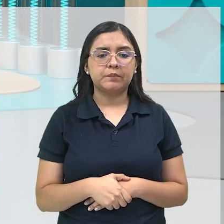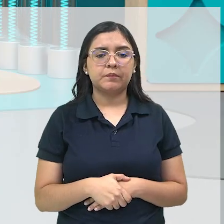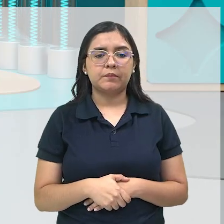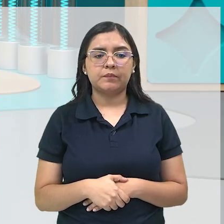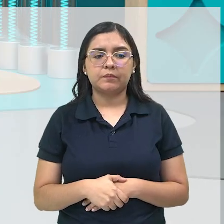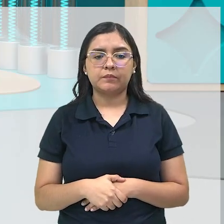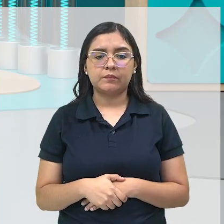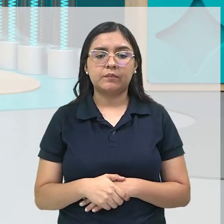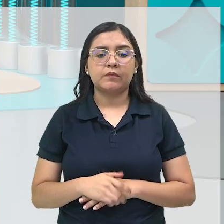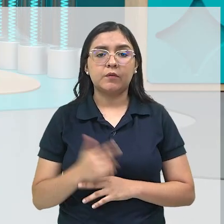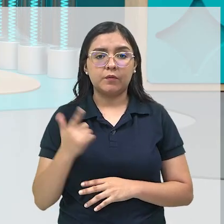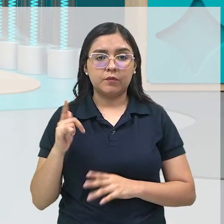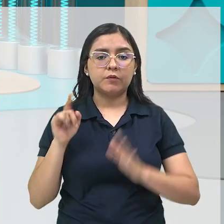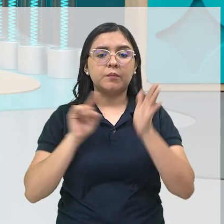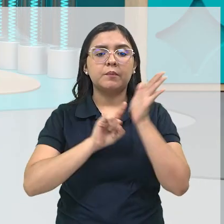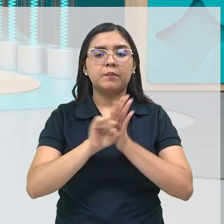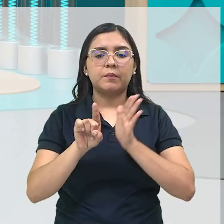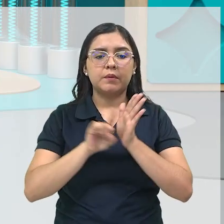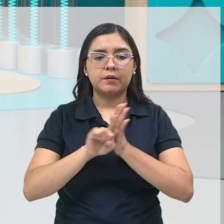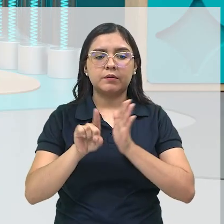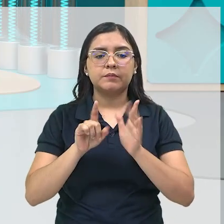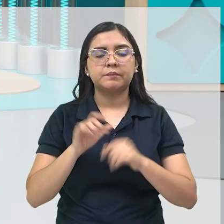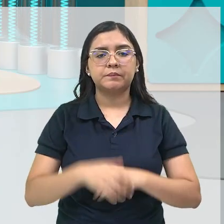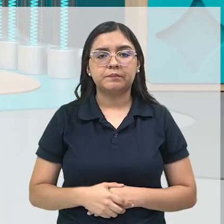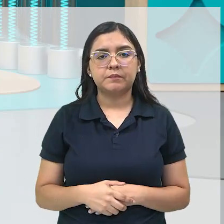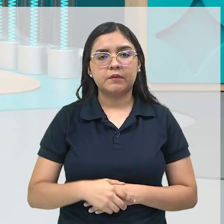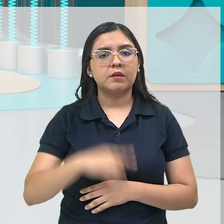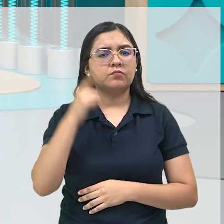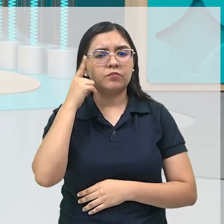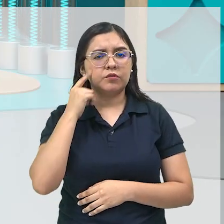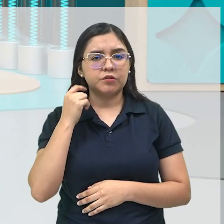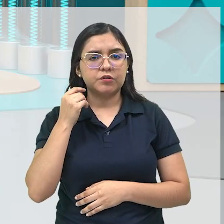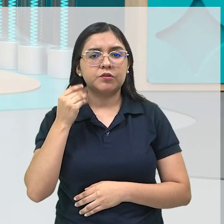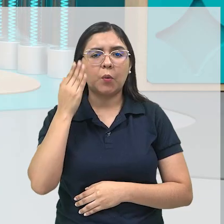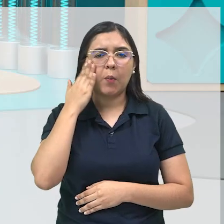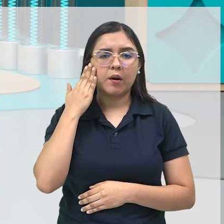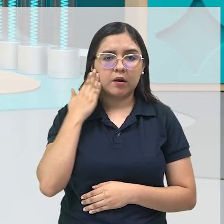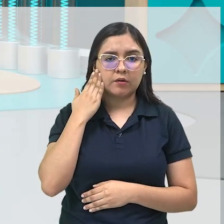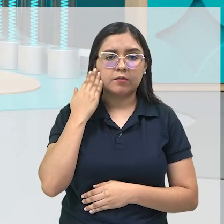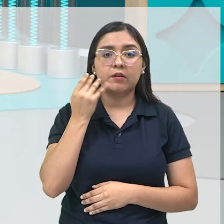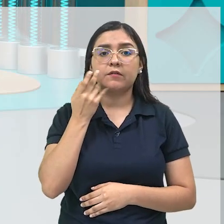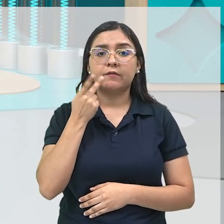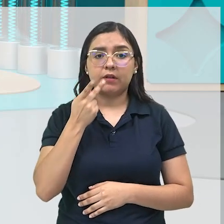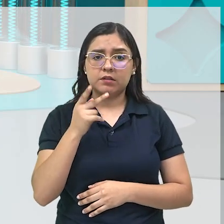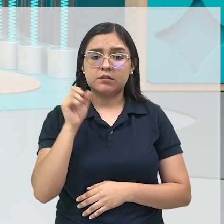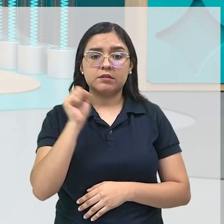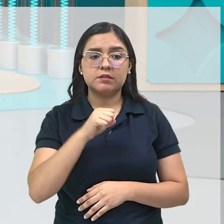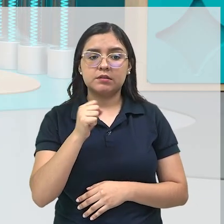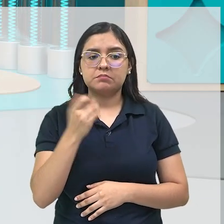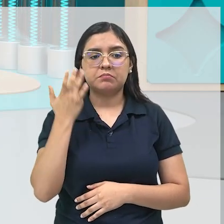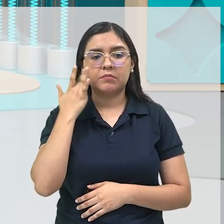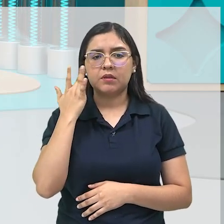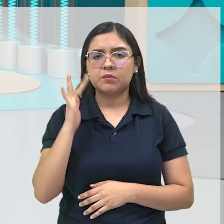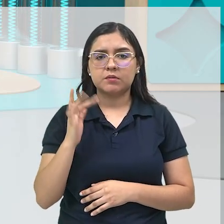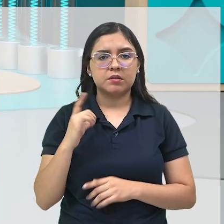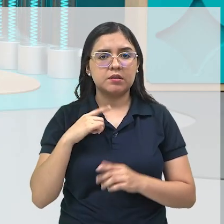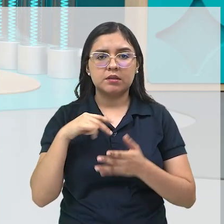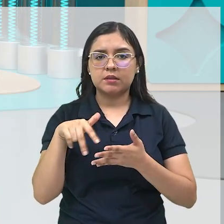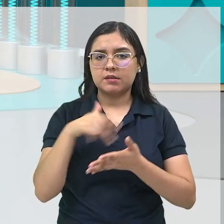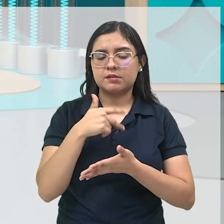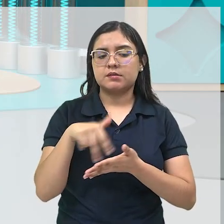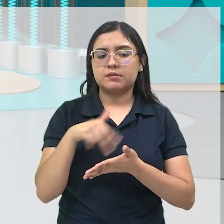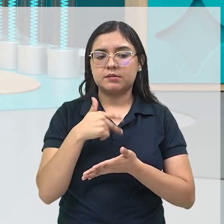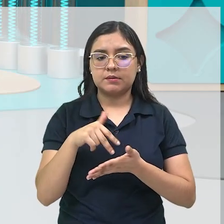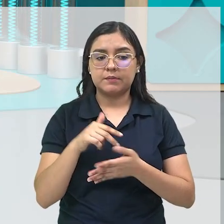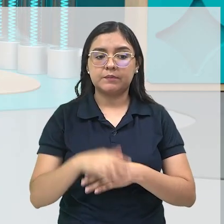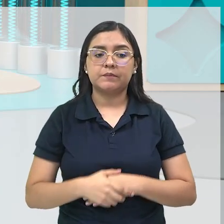Garfo pergunta, enxugando as lágrimas ali, ele fala: "Sim, não sei dançar."